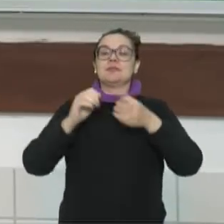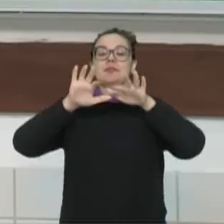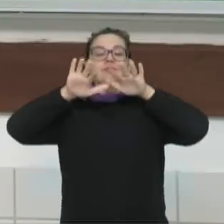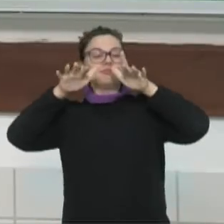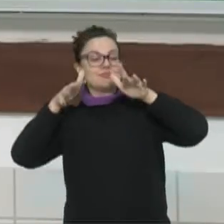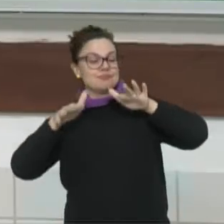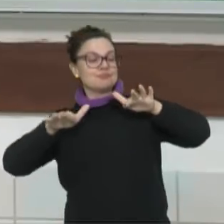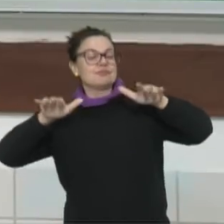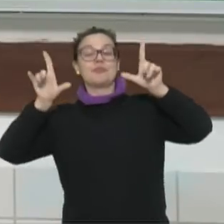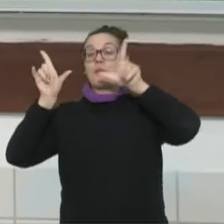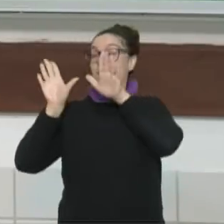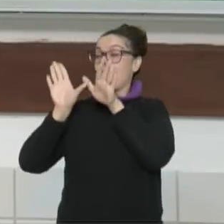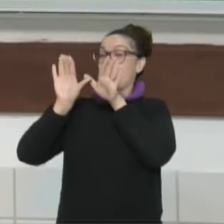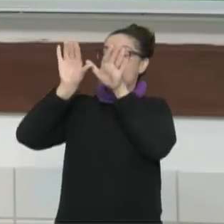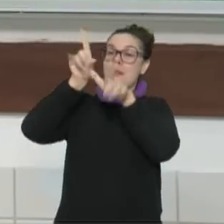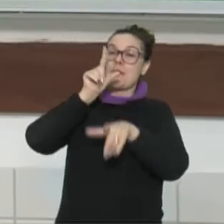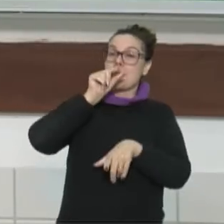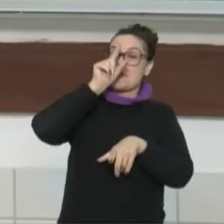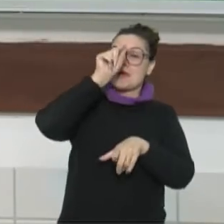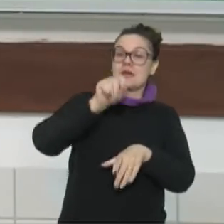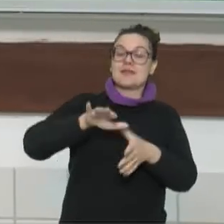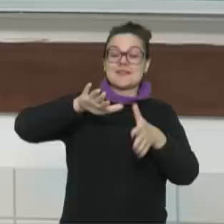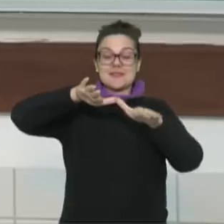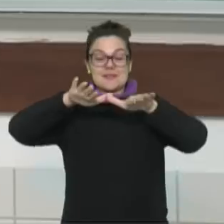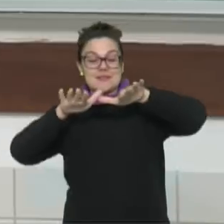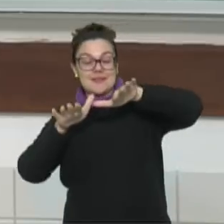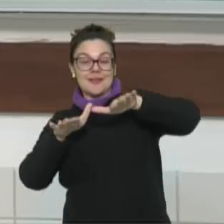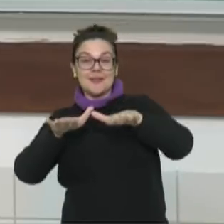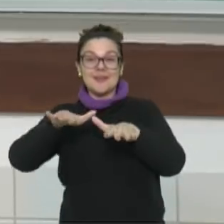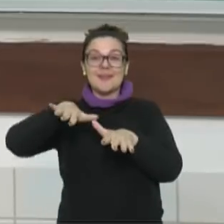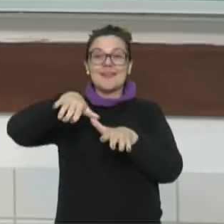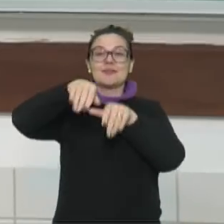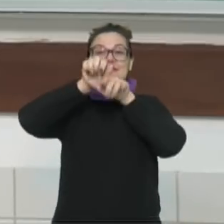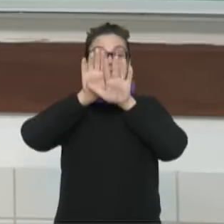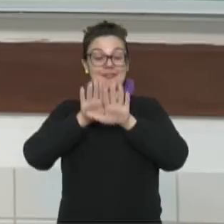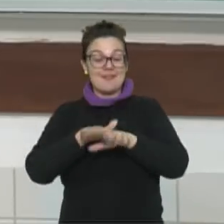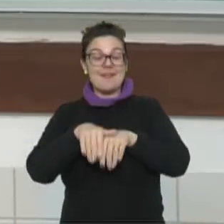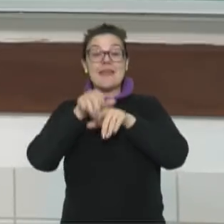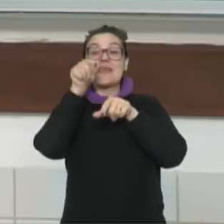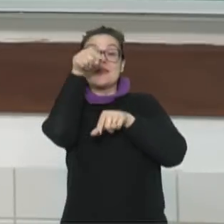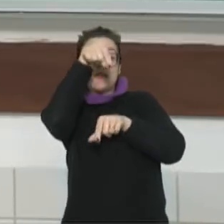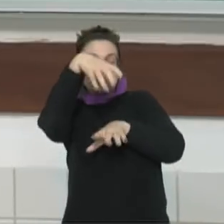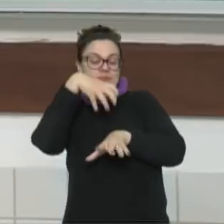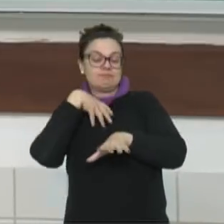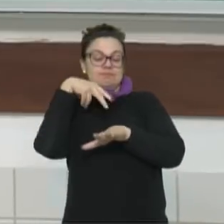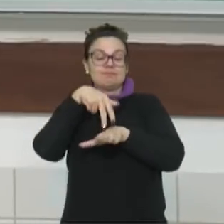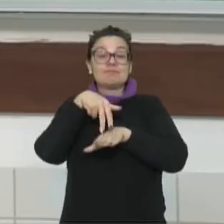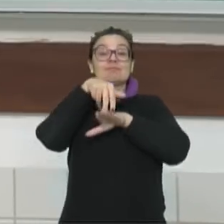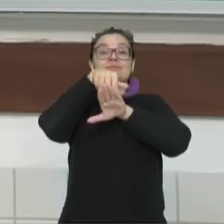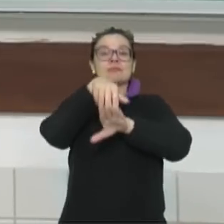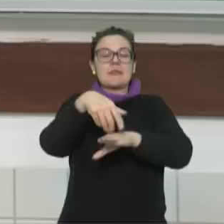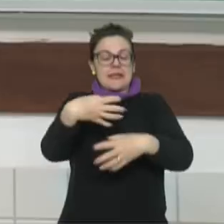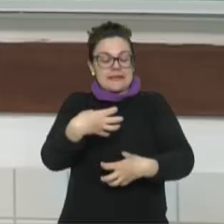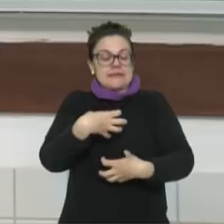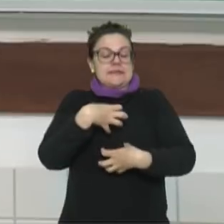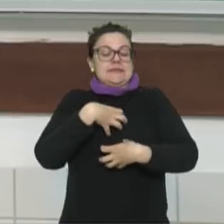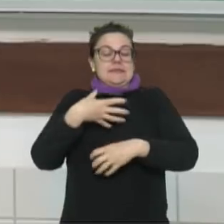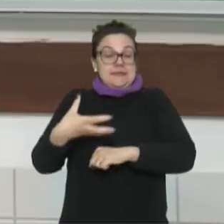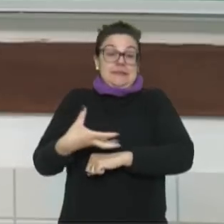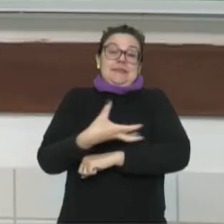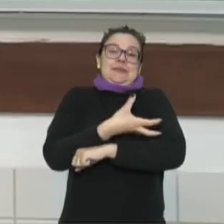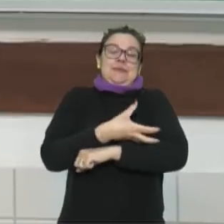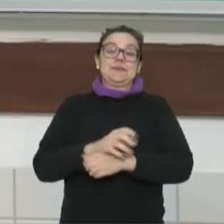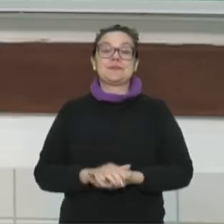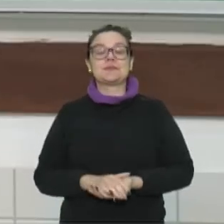do mar, dos passarinhos, né? O balanço ali do navio. Então, isso tudo vai nos levar a sentir algo,